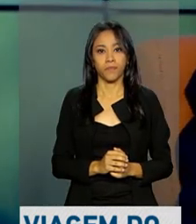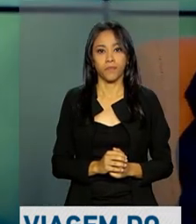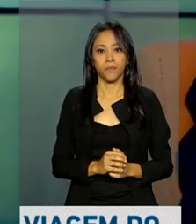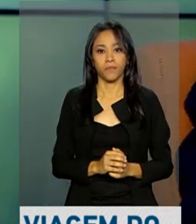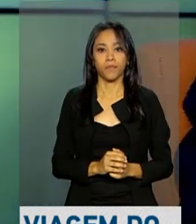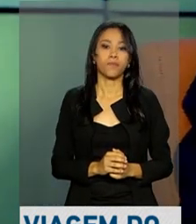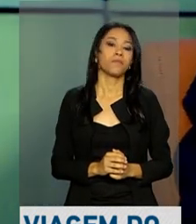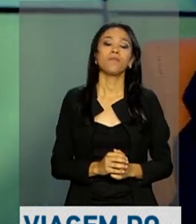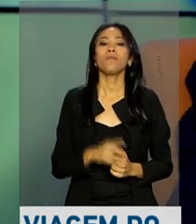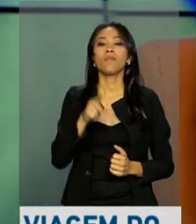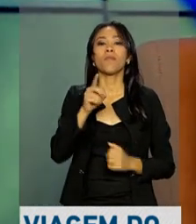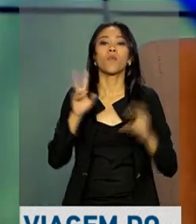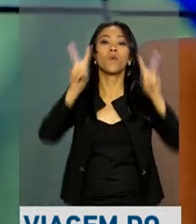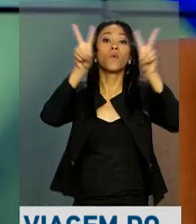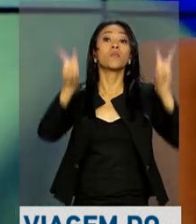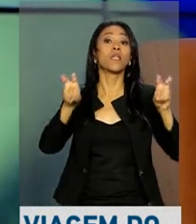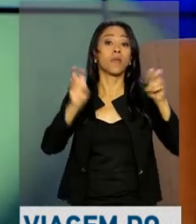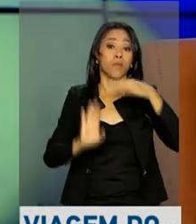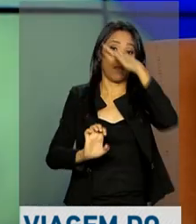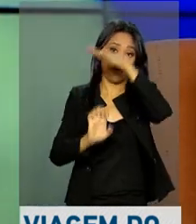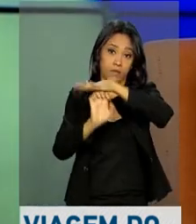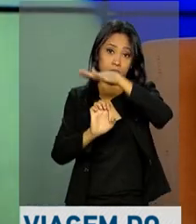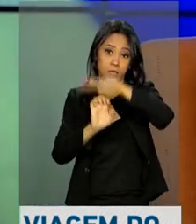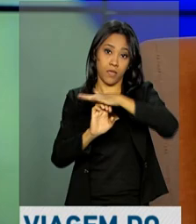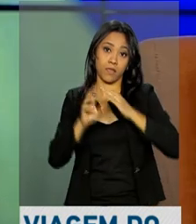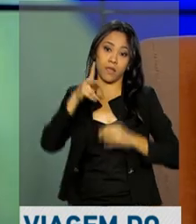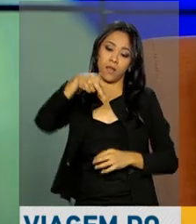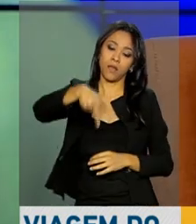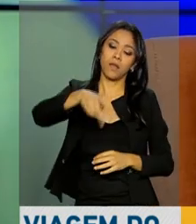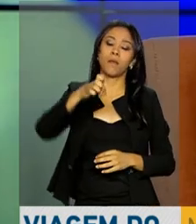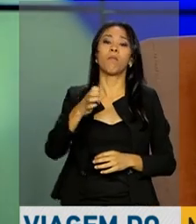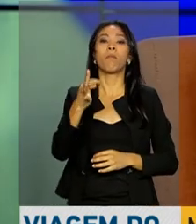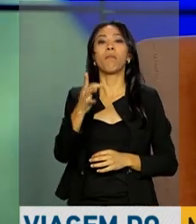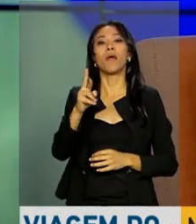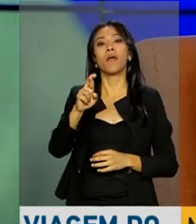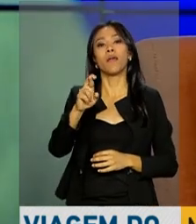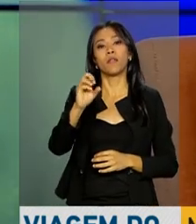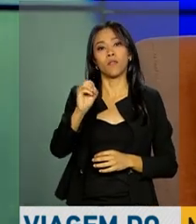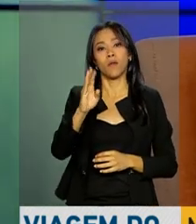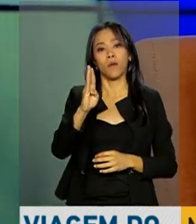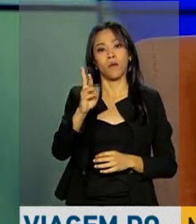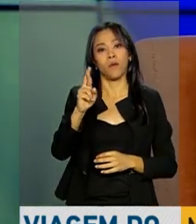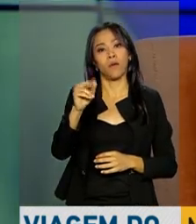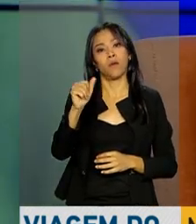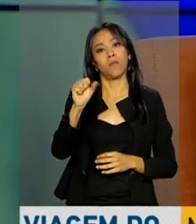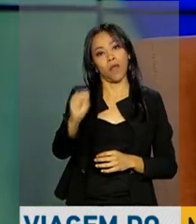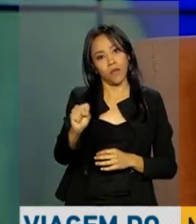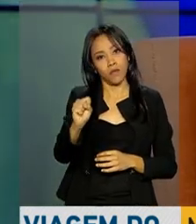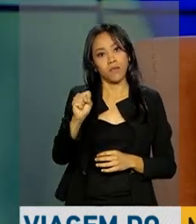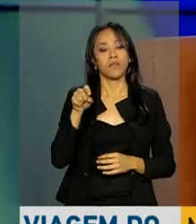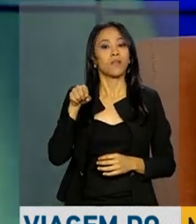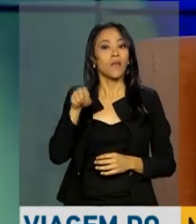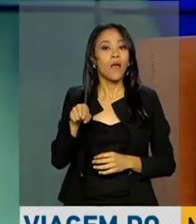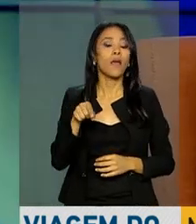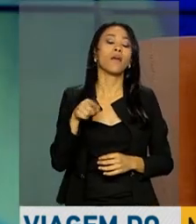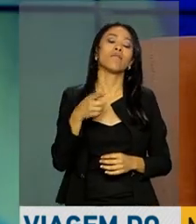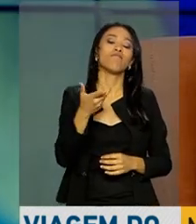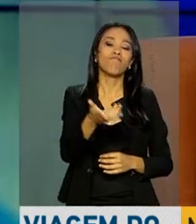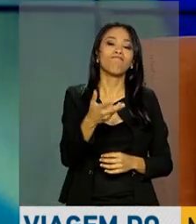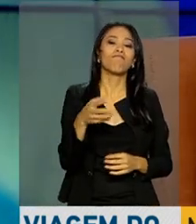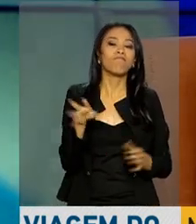A Petrobras tem uma simbologia muito forte para o Brasil, fortíssima. É uma coisa do tipo, a soberania